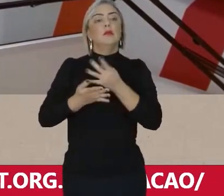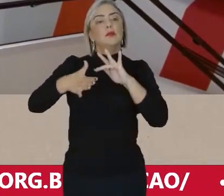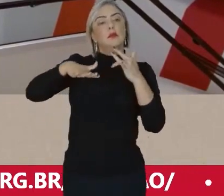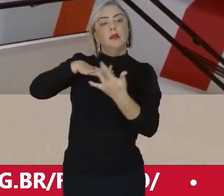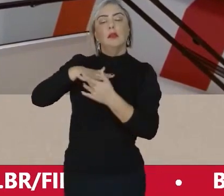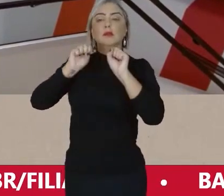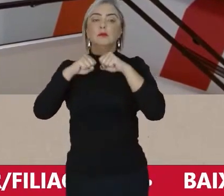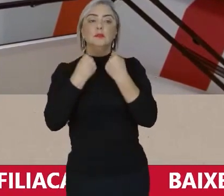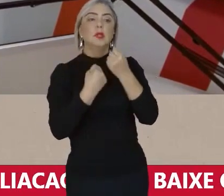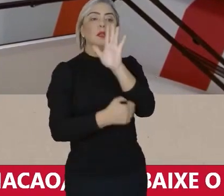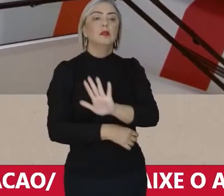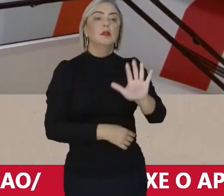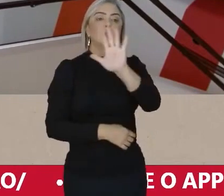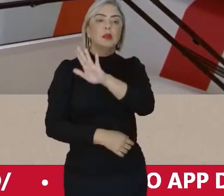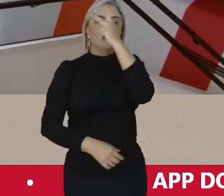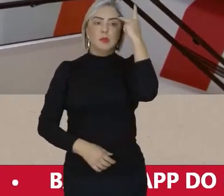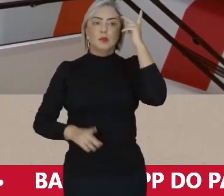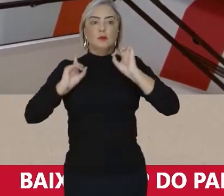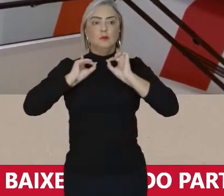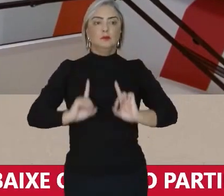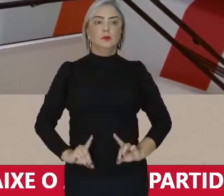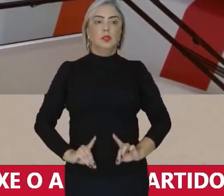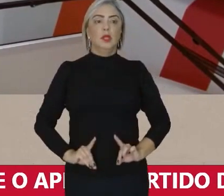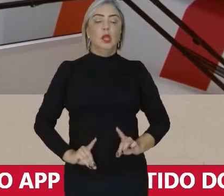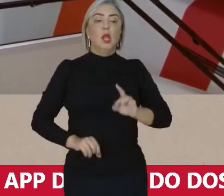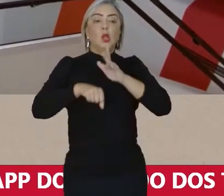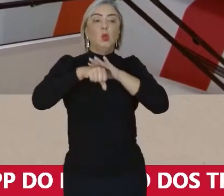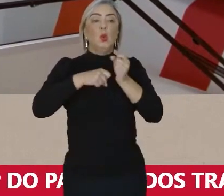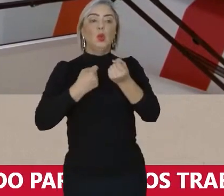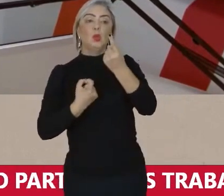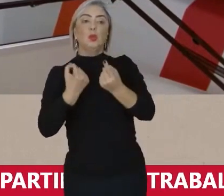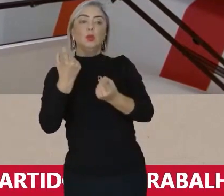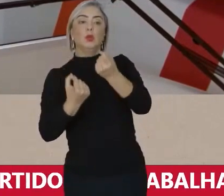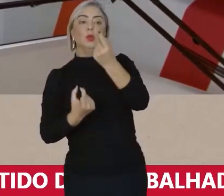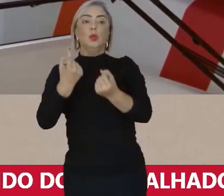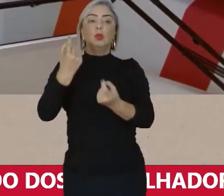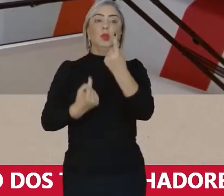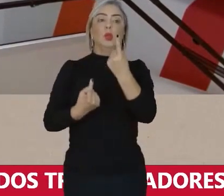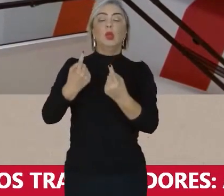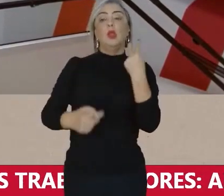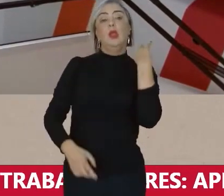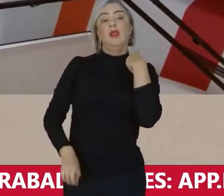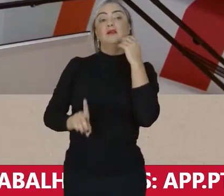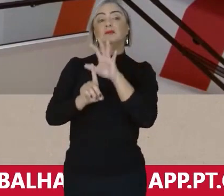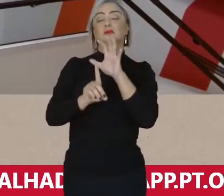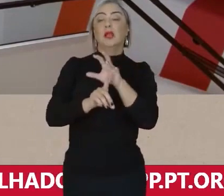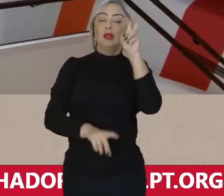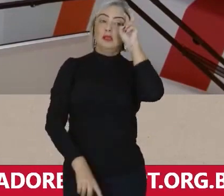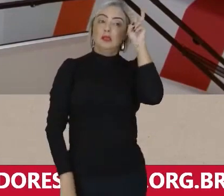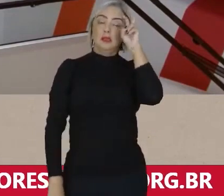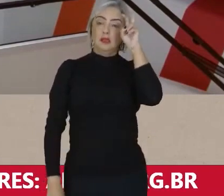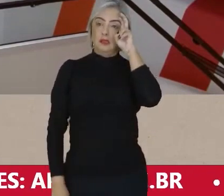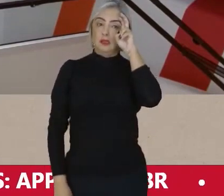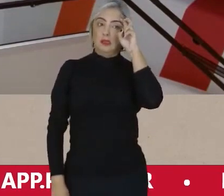um seminário nacional das pessoas com deficiência, doenças raras e vítimas indiretas da pandemia na quinta, um seminário nacional da